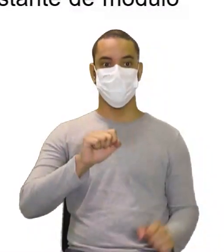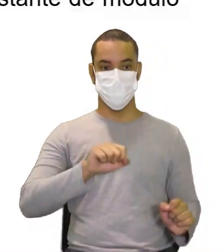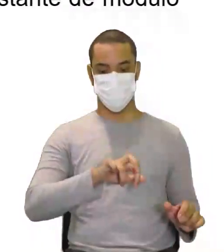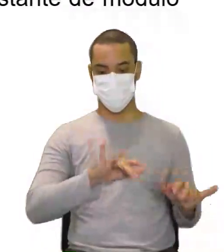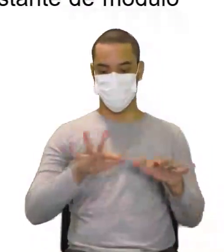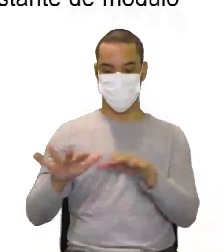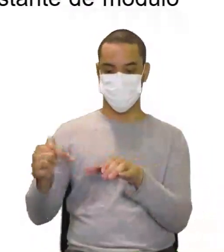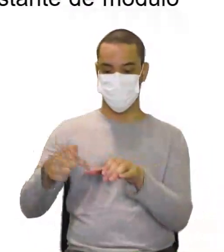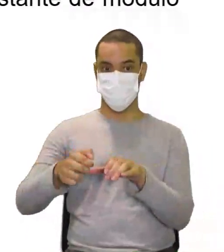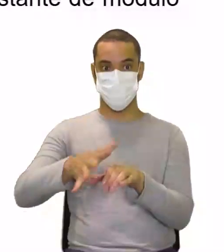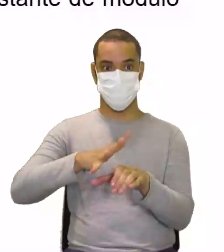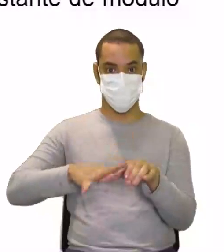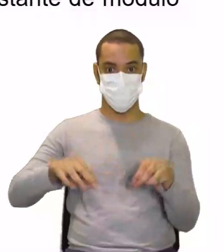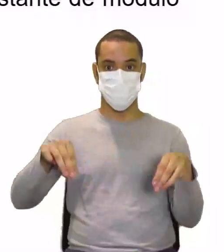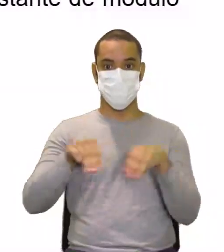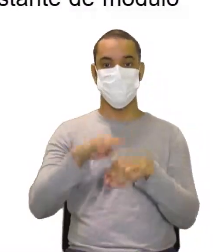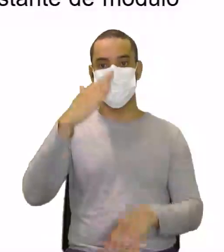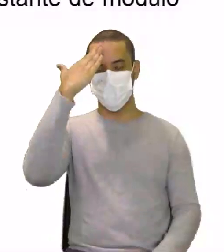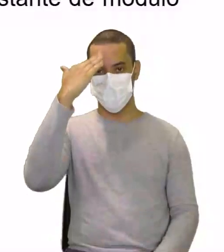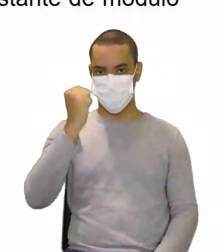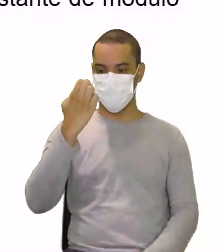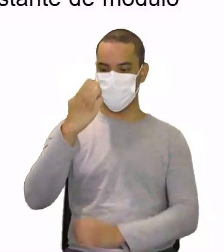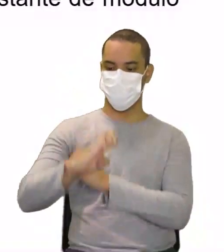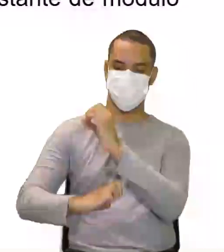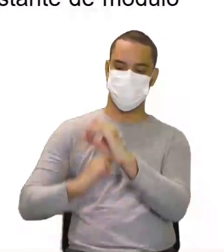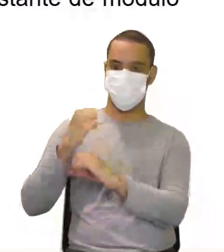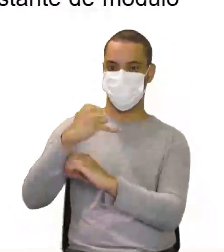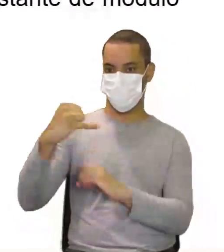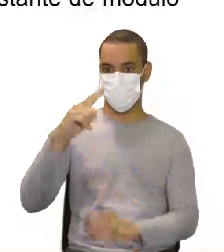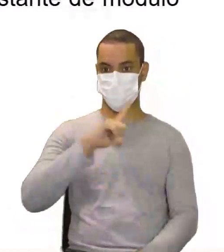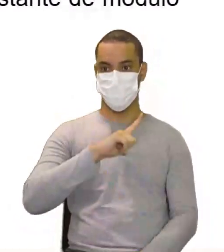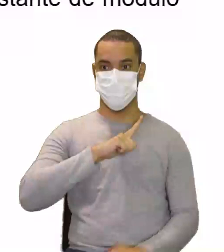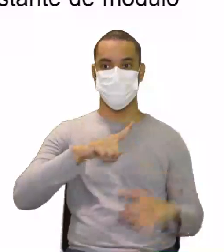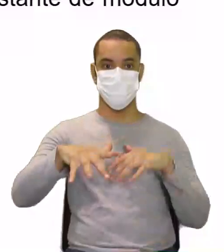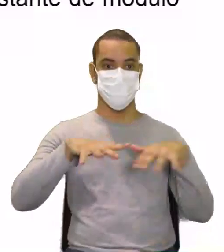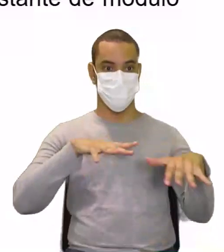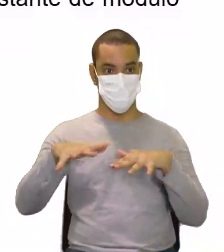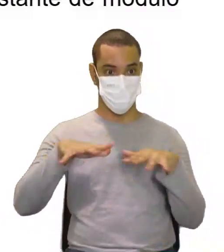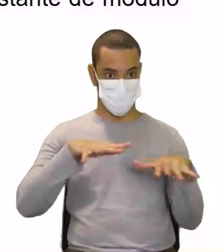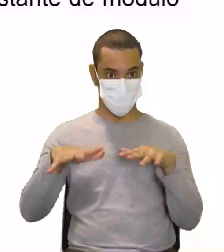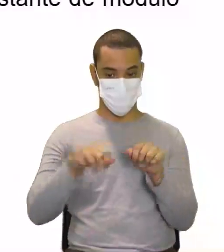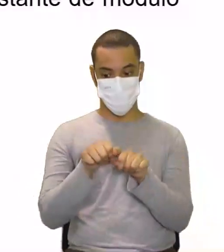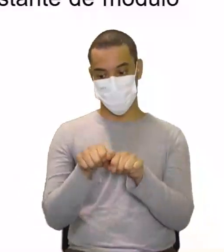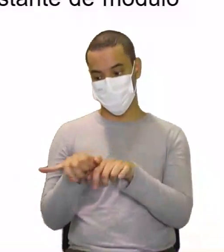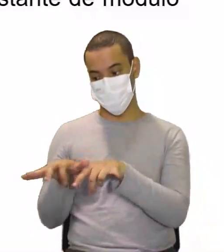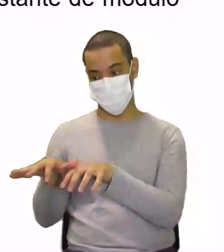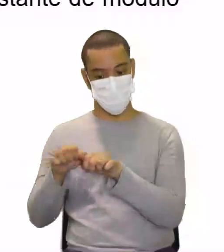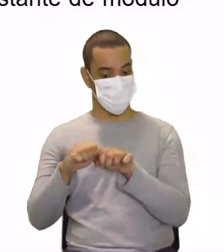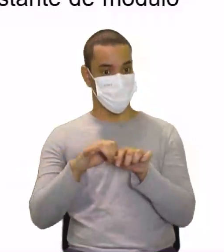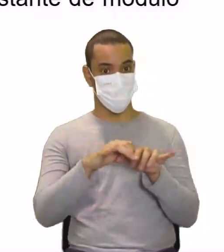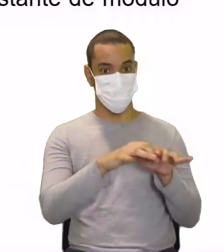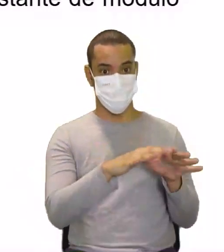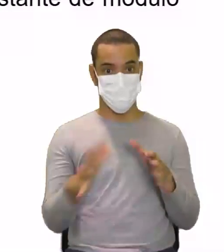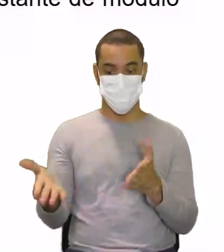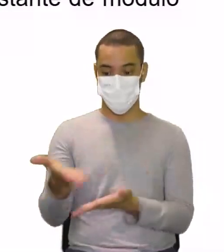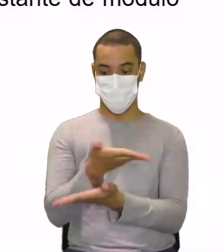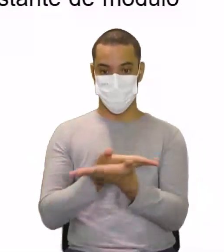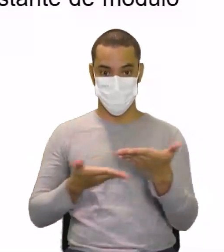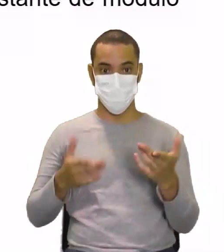sabe-se que seus elétrons se movem para uma das extremidades, provocando entre elas